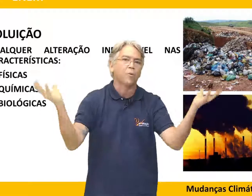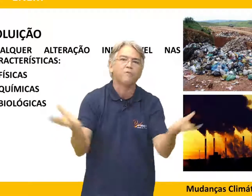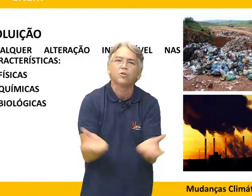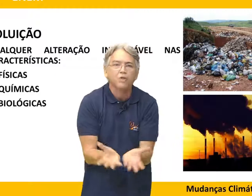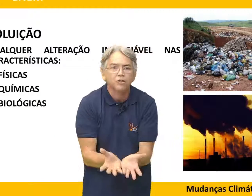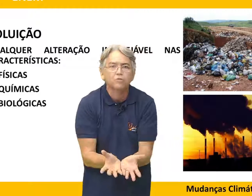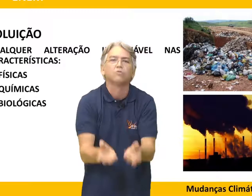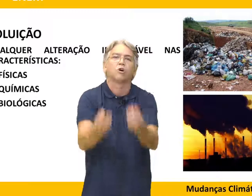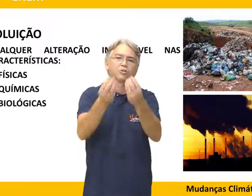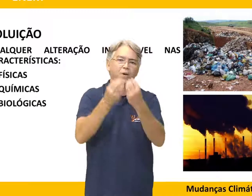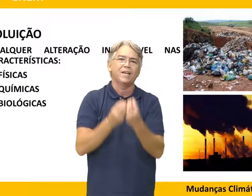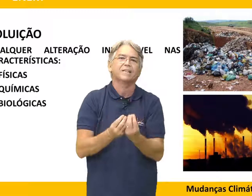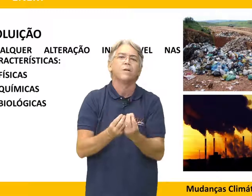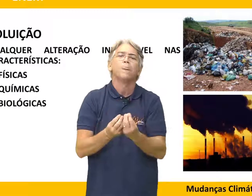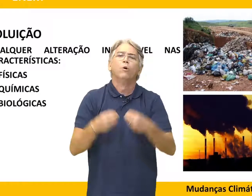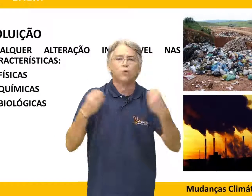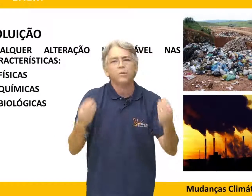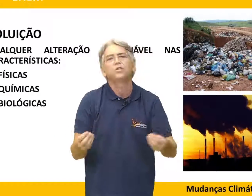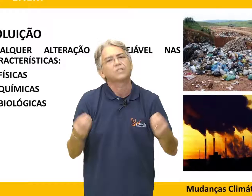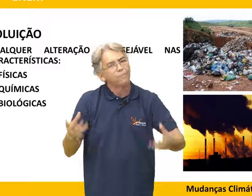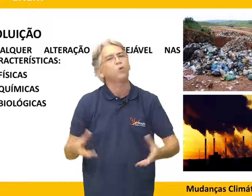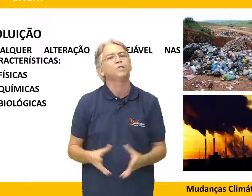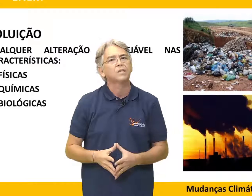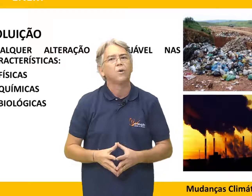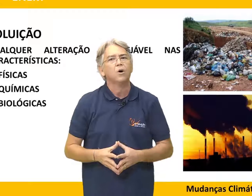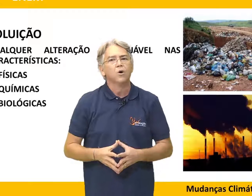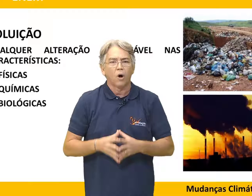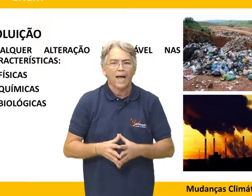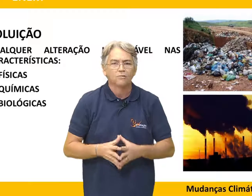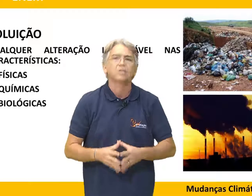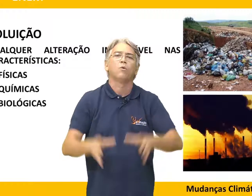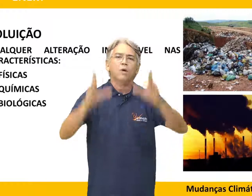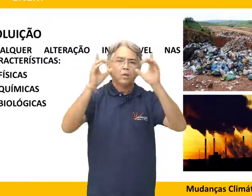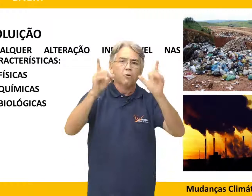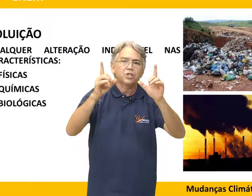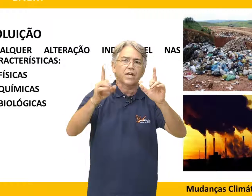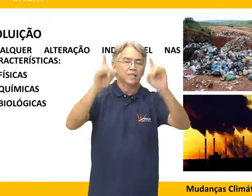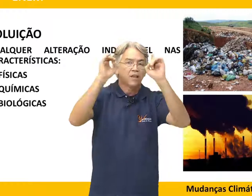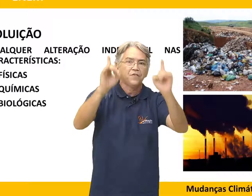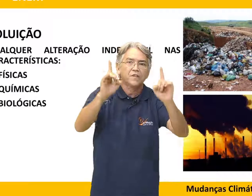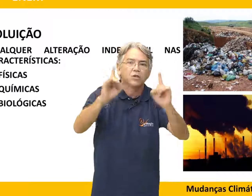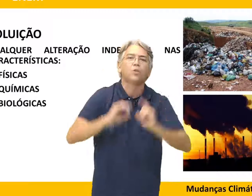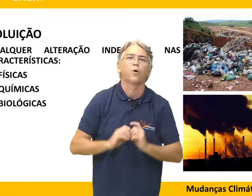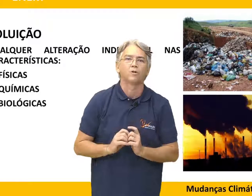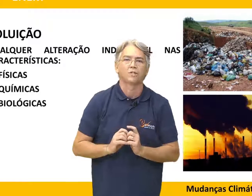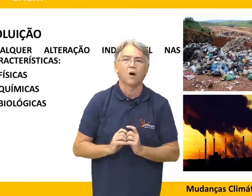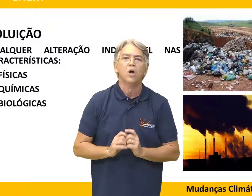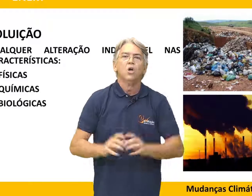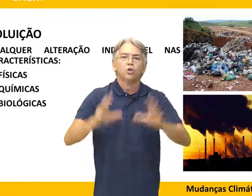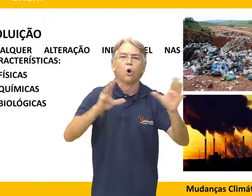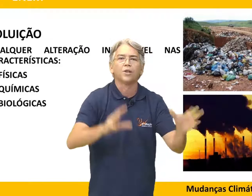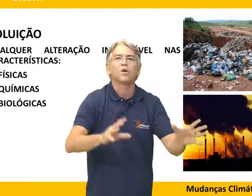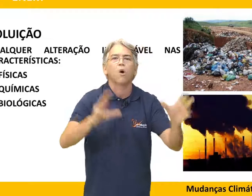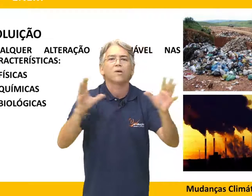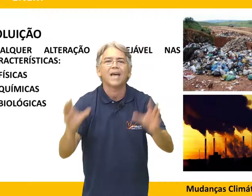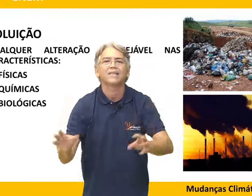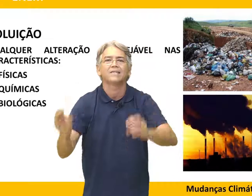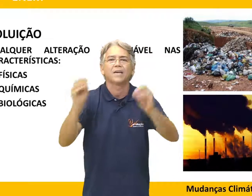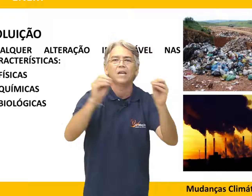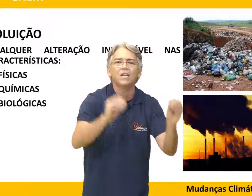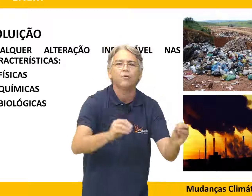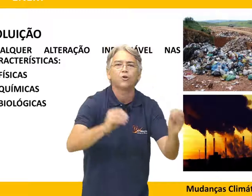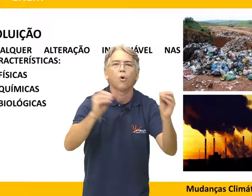estamos promovendo isto no nosso planeta, o nome disso é poluição, correto? Então, não esqueça cabeça, definição de poluição: todo e